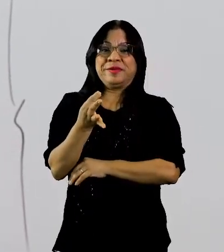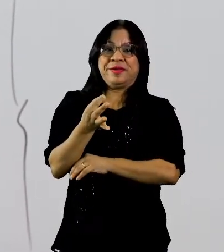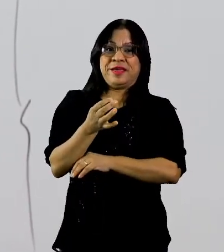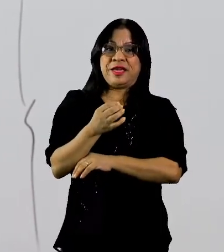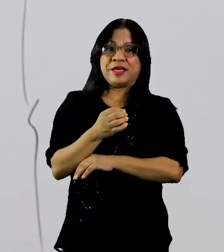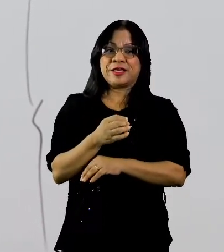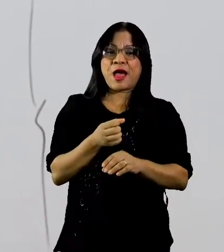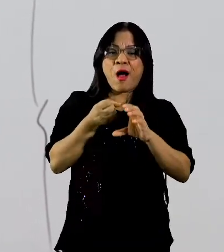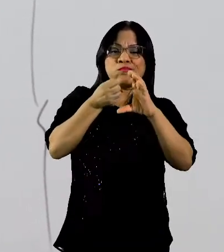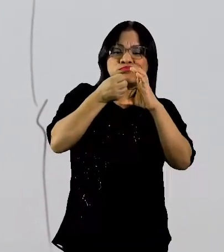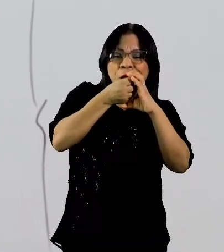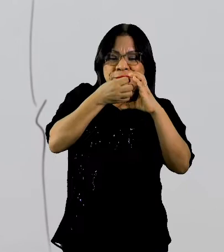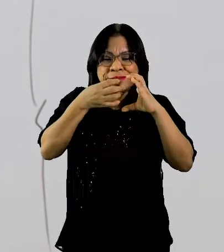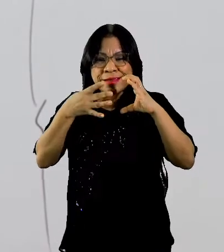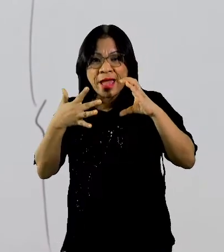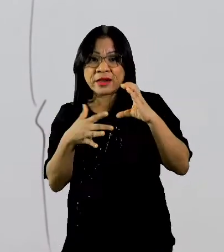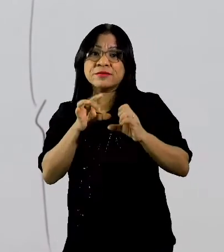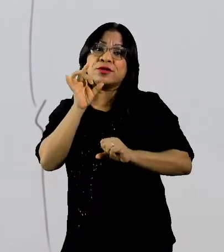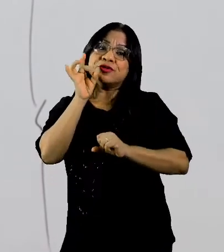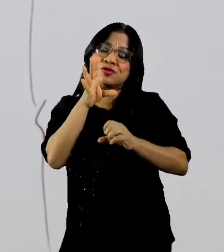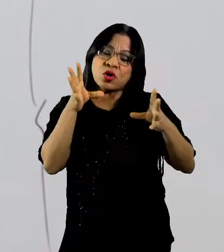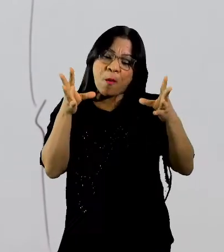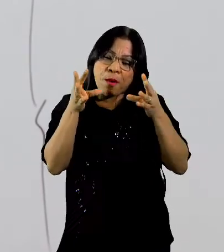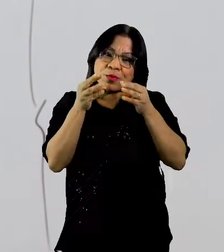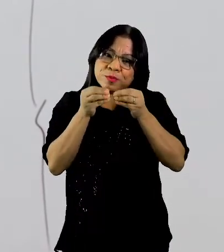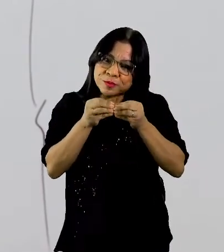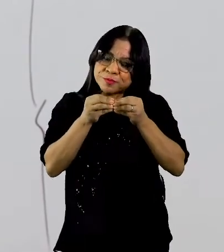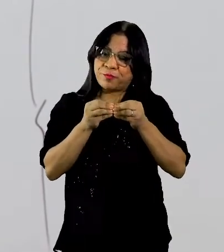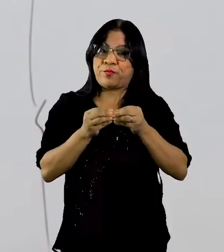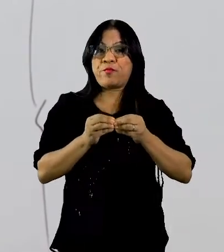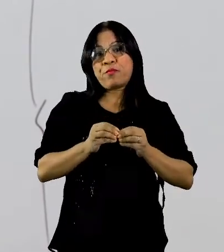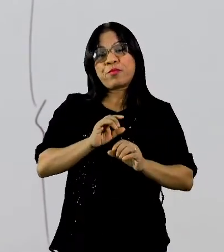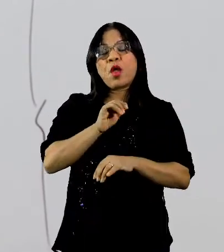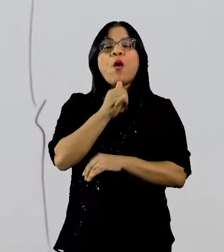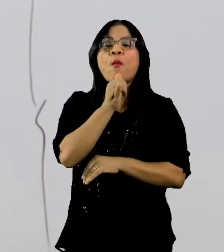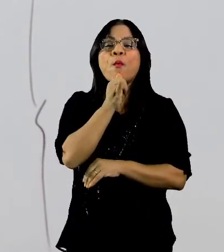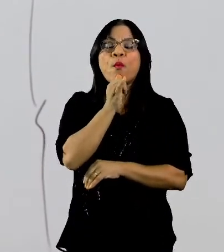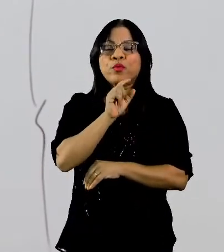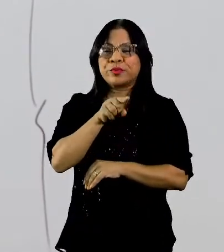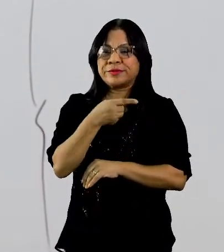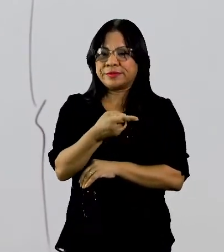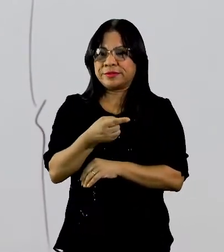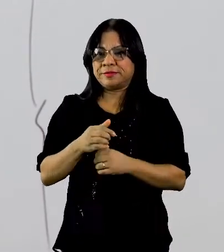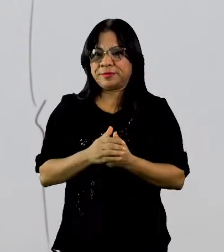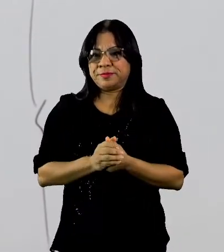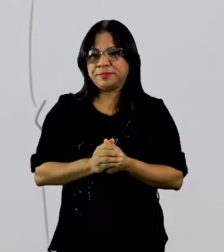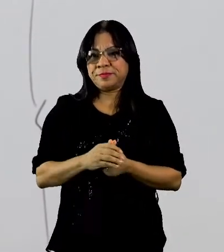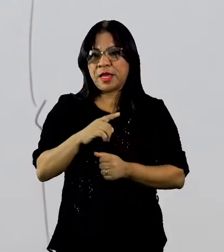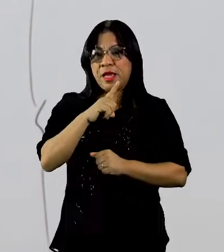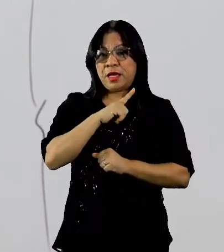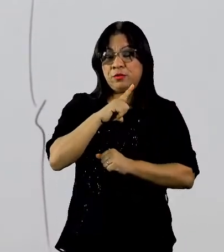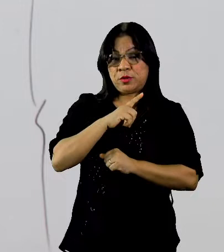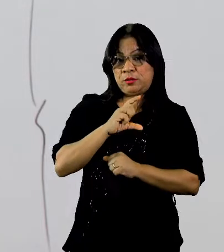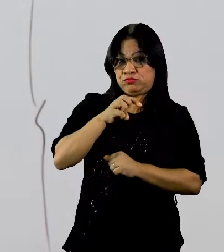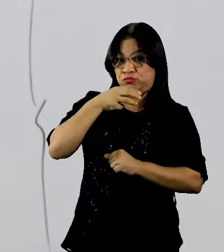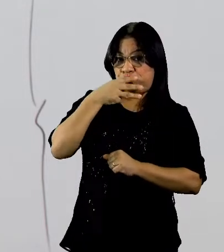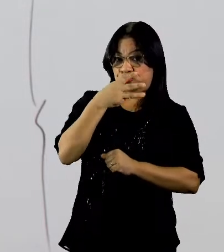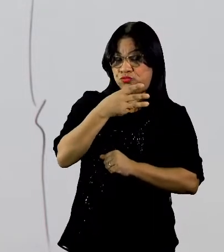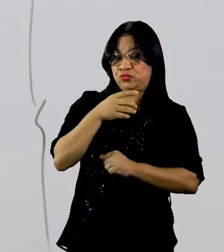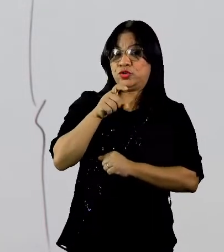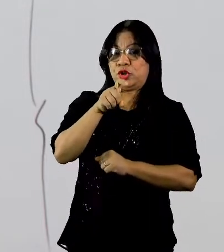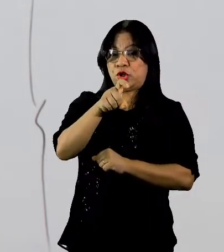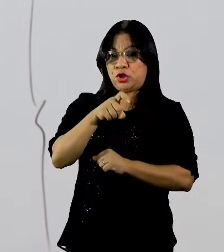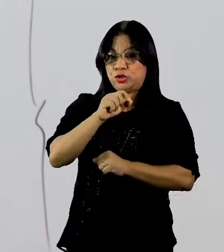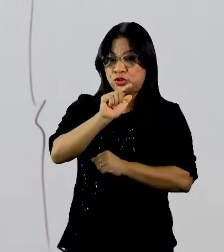para diminuir o tamanho do meu polinômio. Outro exemplo, eu tenho o polinômio 3x ao quadrado,